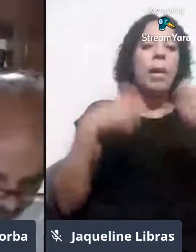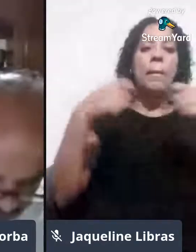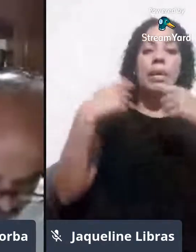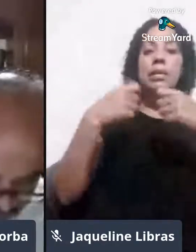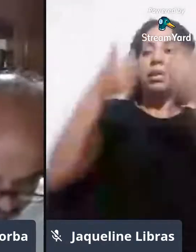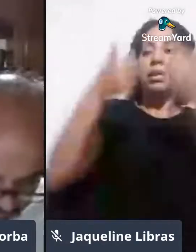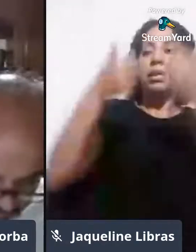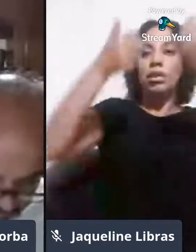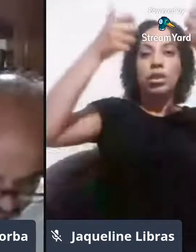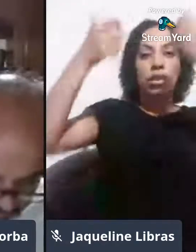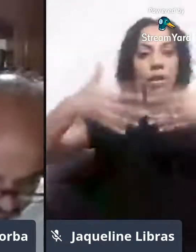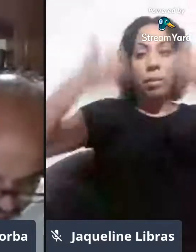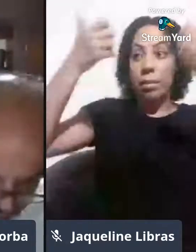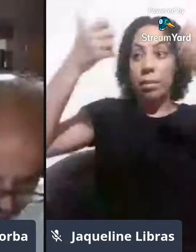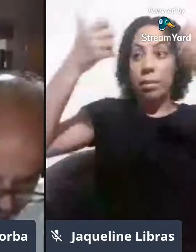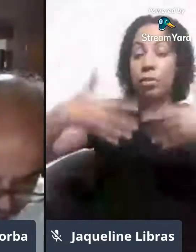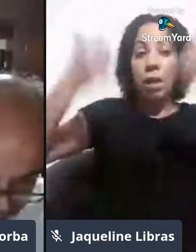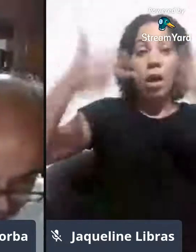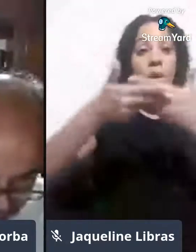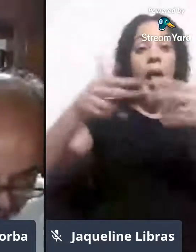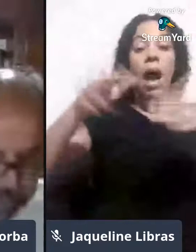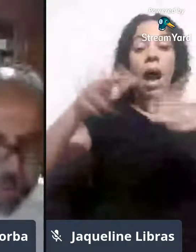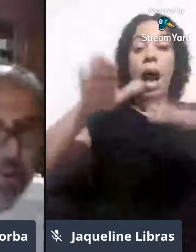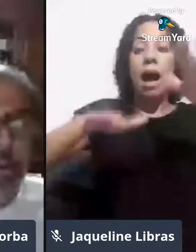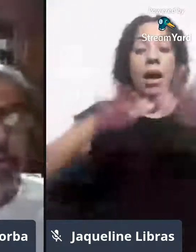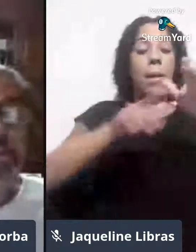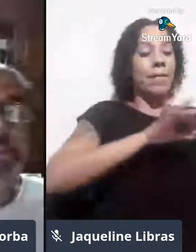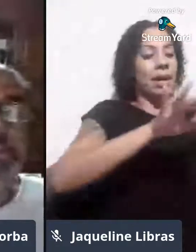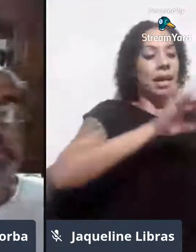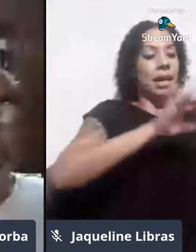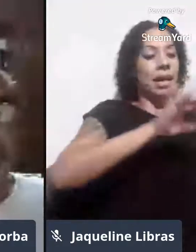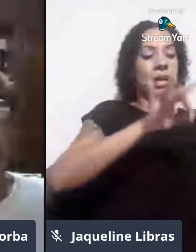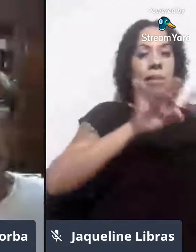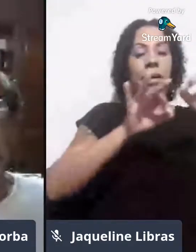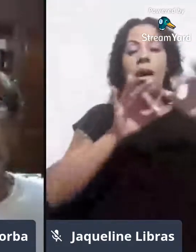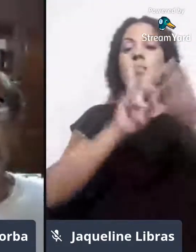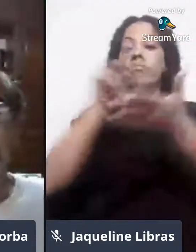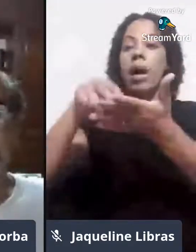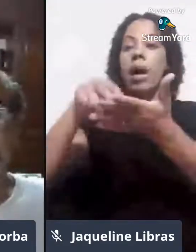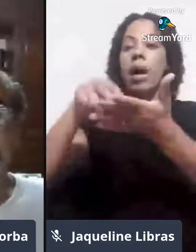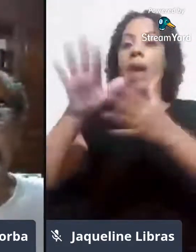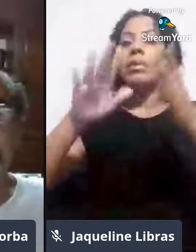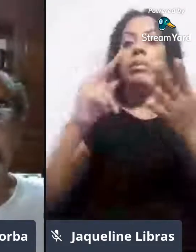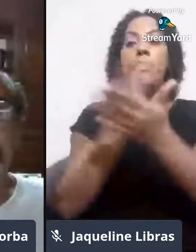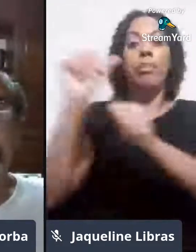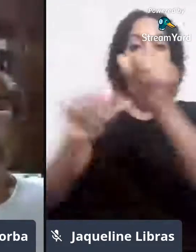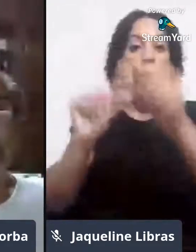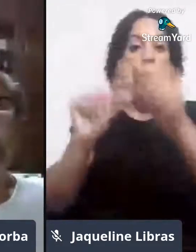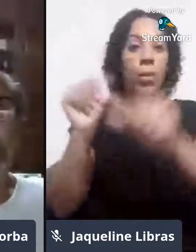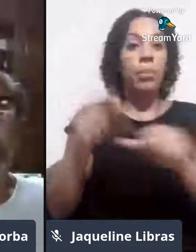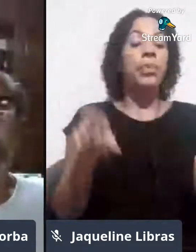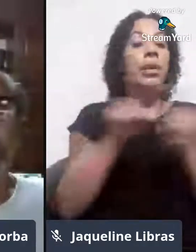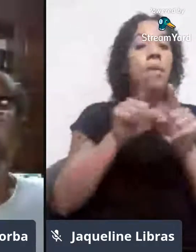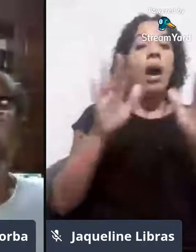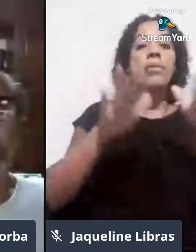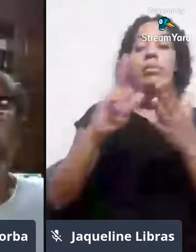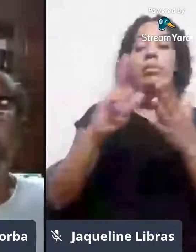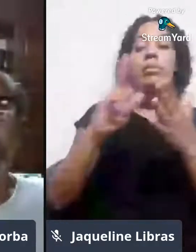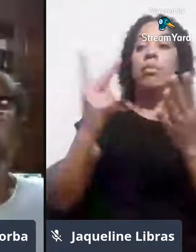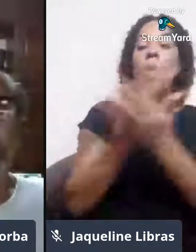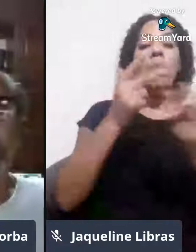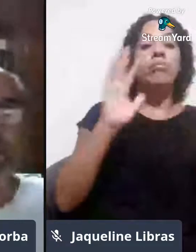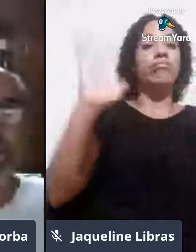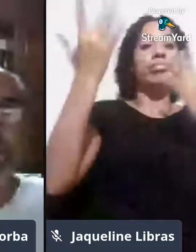que muitas vezes foram planejadas e outra nem tanto, outras vezes ele lida com situações que não foram planejadas e não